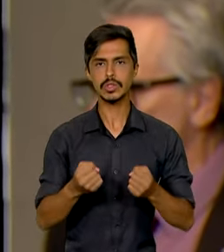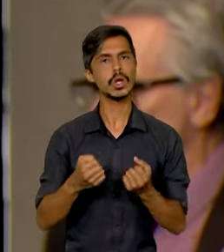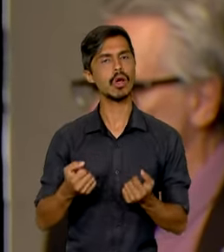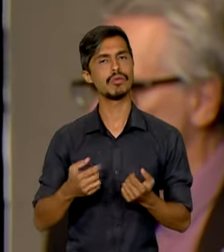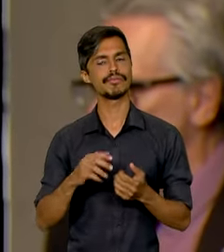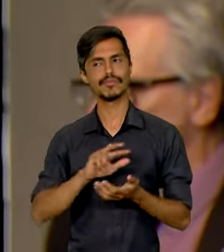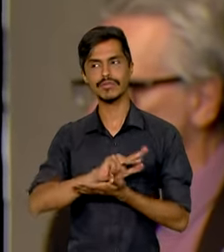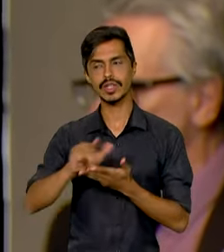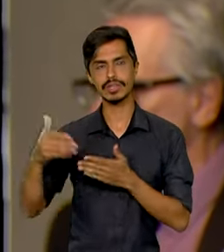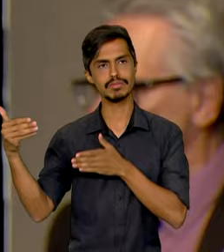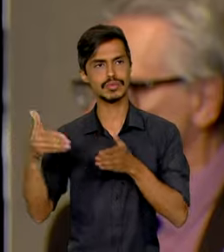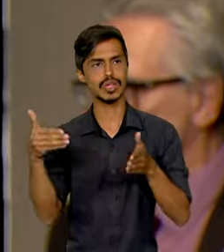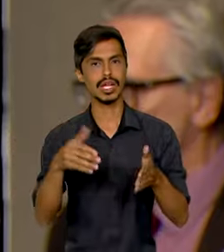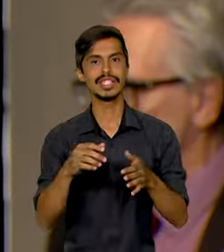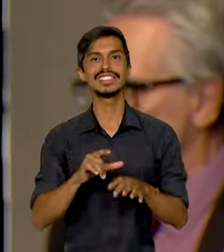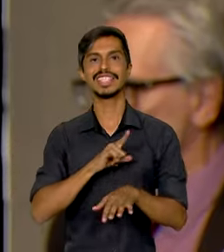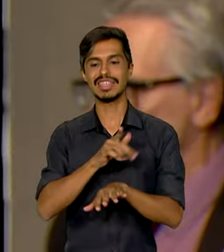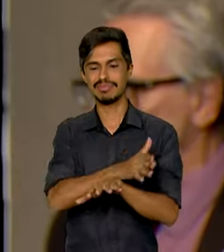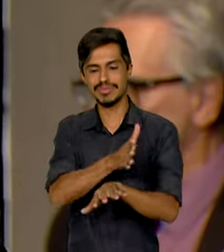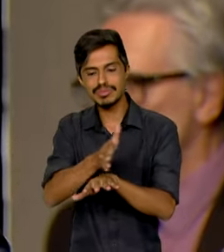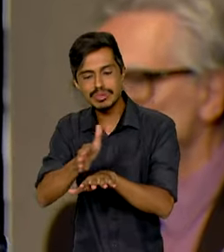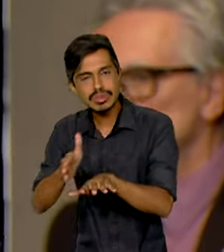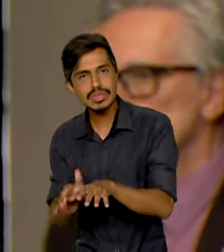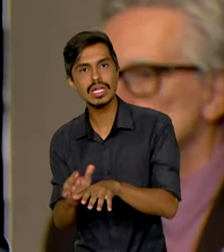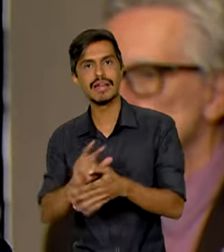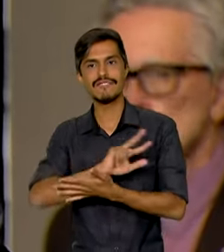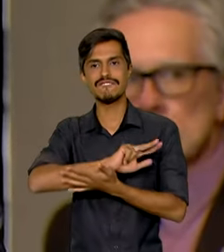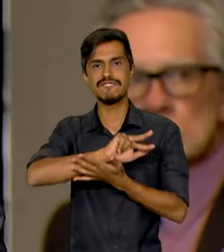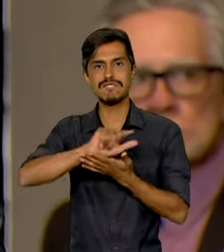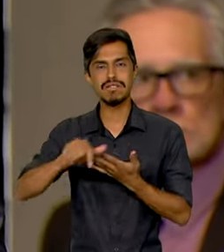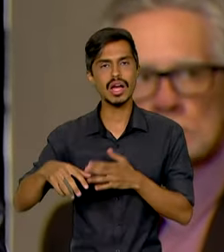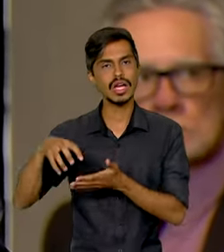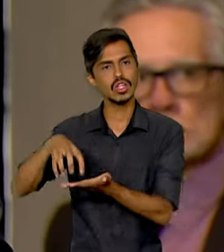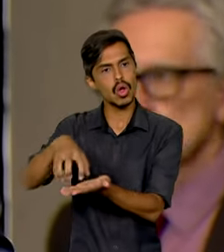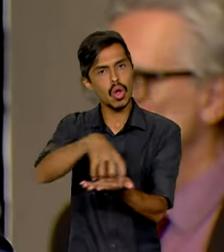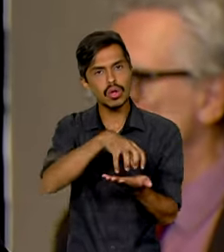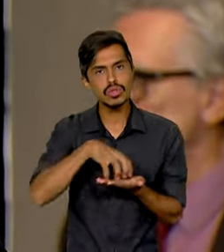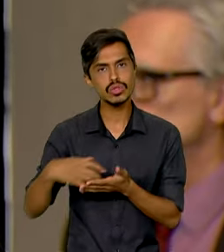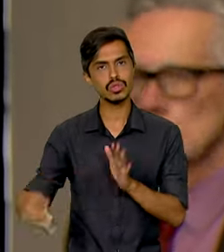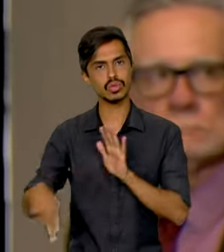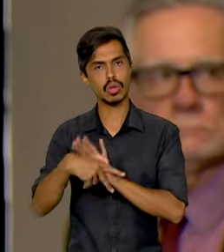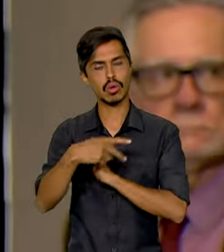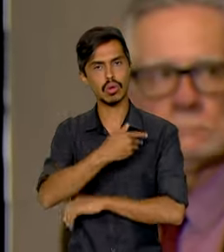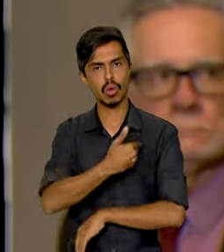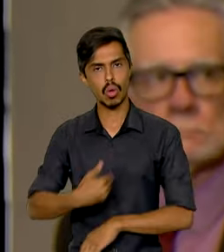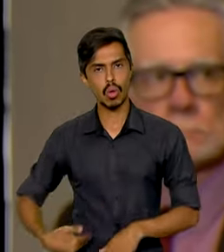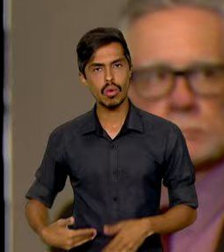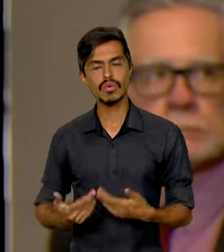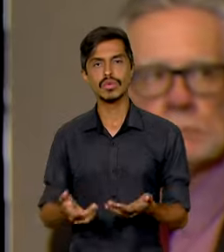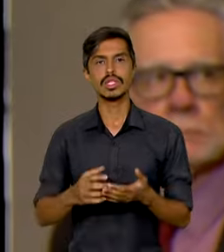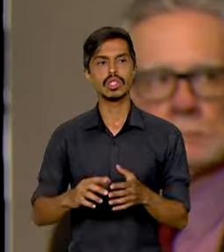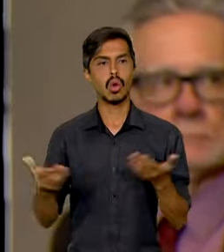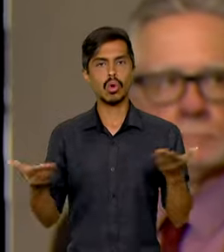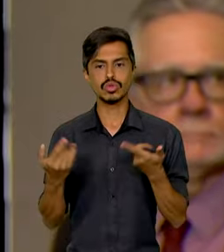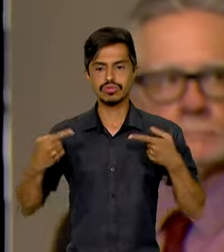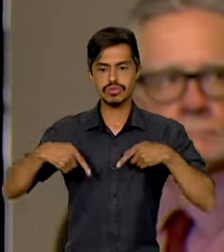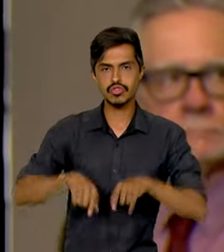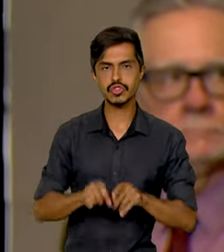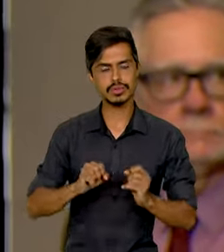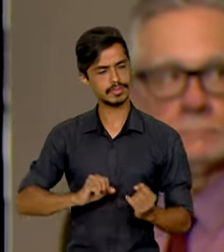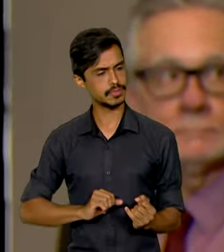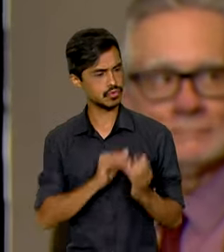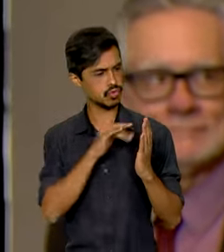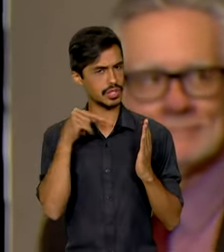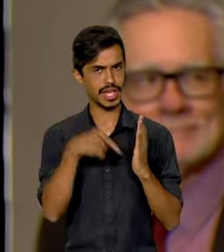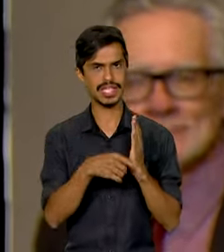o caráter multidisciplinar. São várias instituições do Estado brasileiro que hoje estão se unindo no enfrentamento